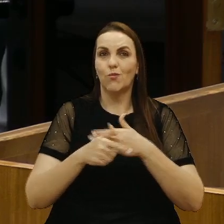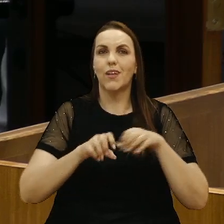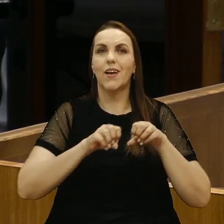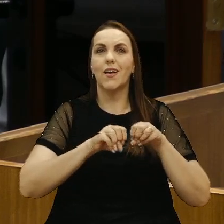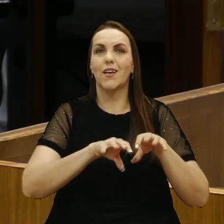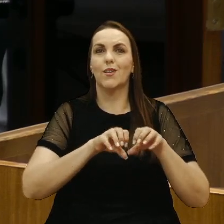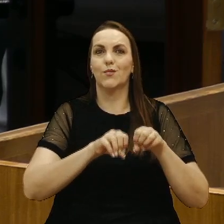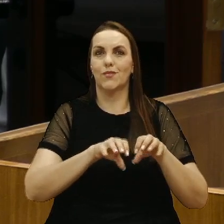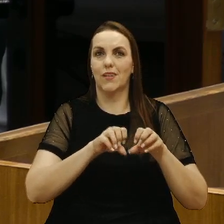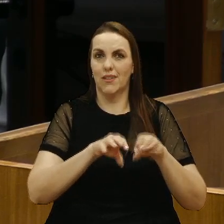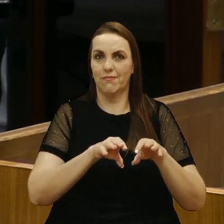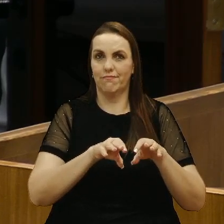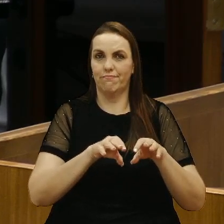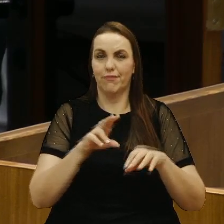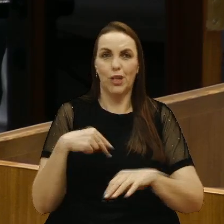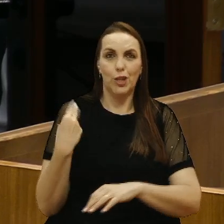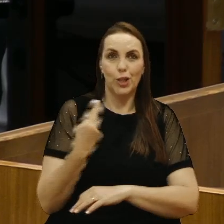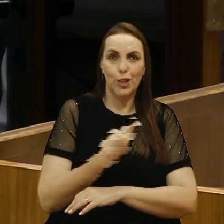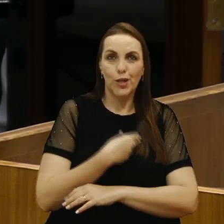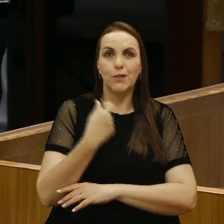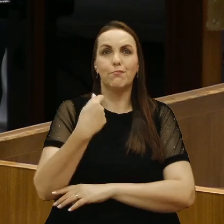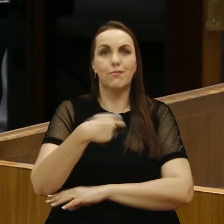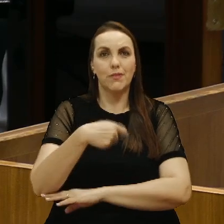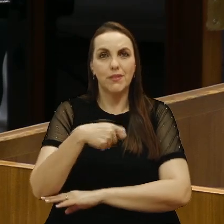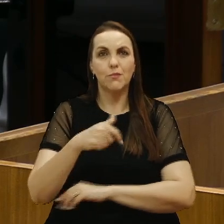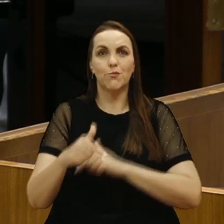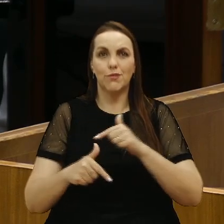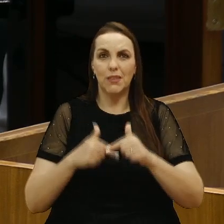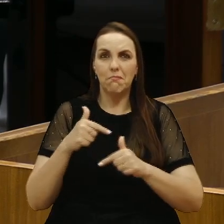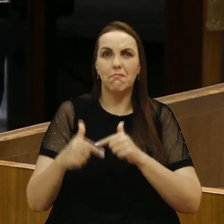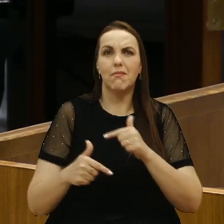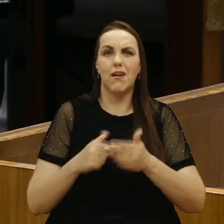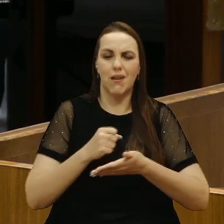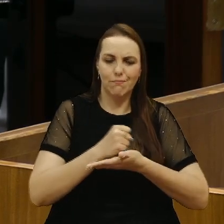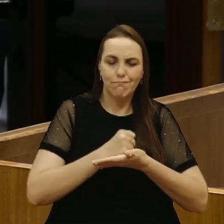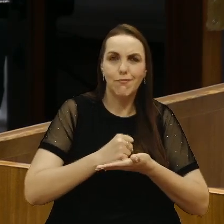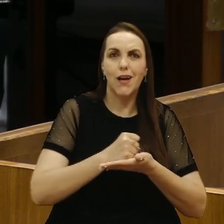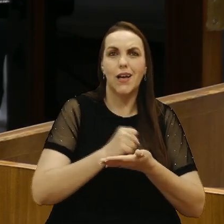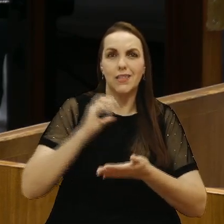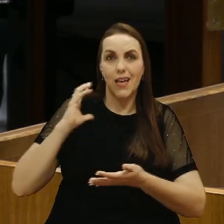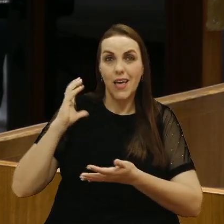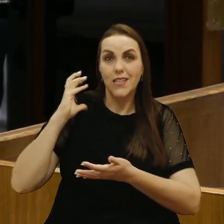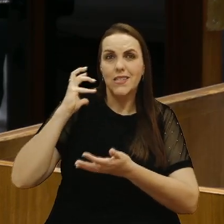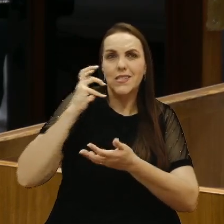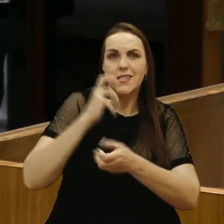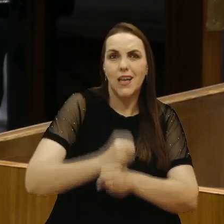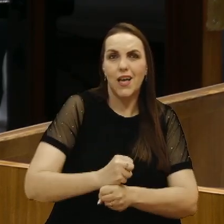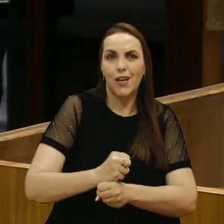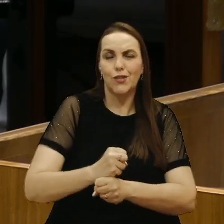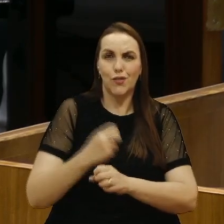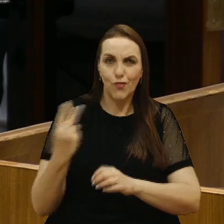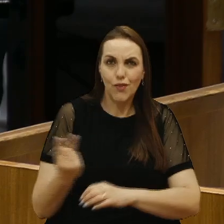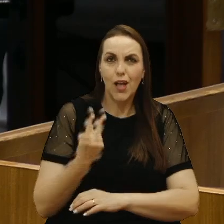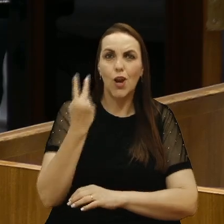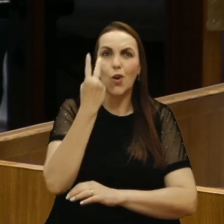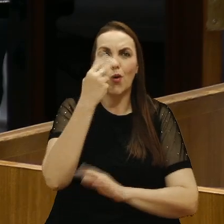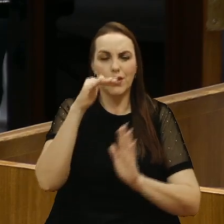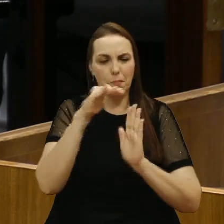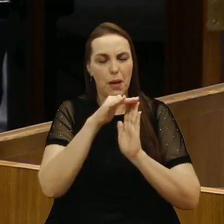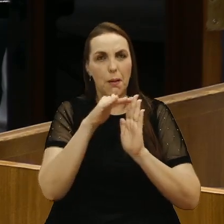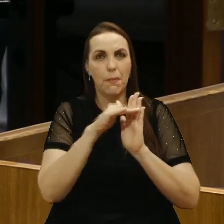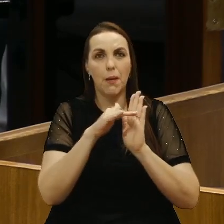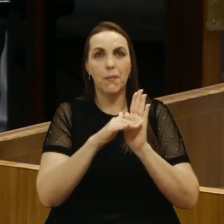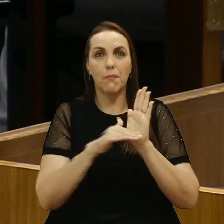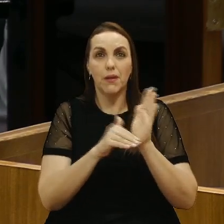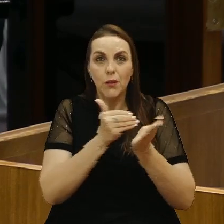educação, que nós precisamos de um trabalho de base que resgate os valores e princípios que fundaram a